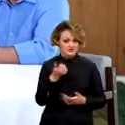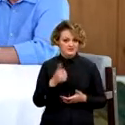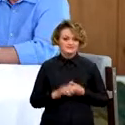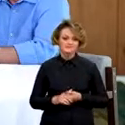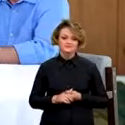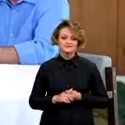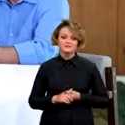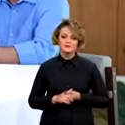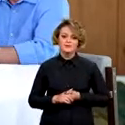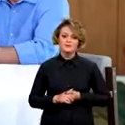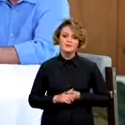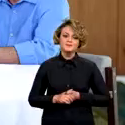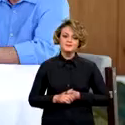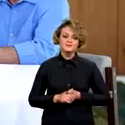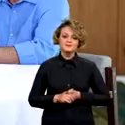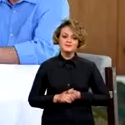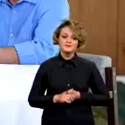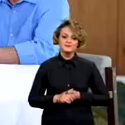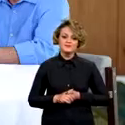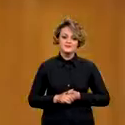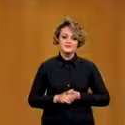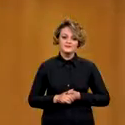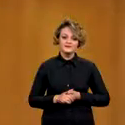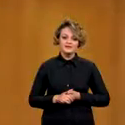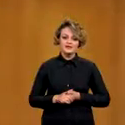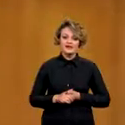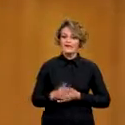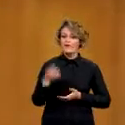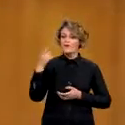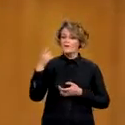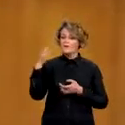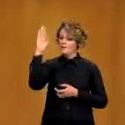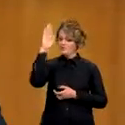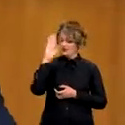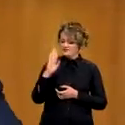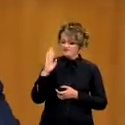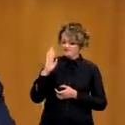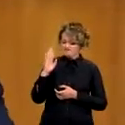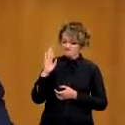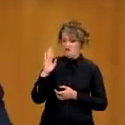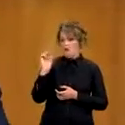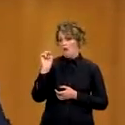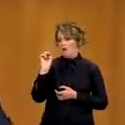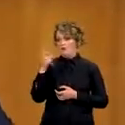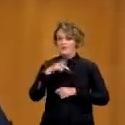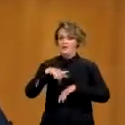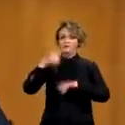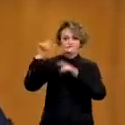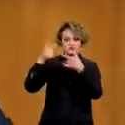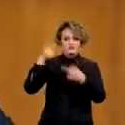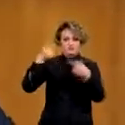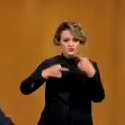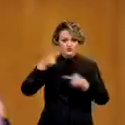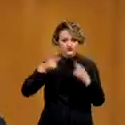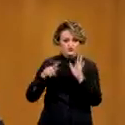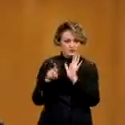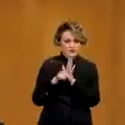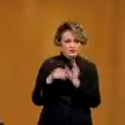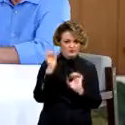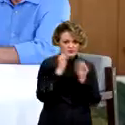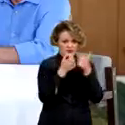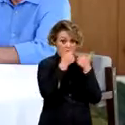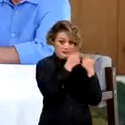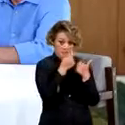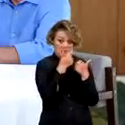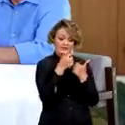Ochoa, um país que tem uma política industrial correta, esse país consegue